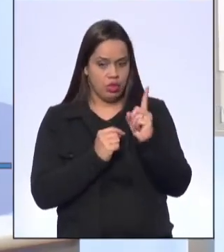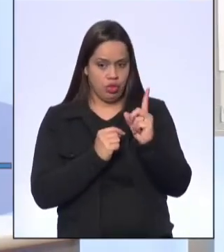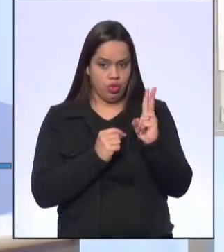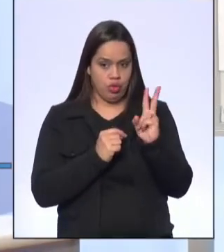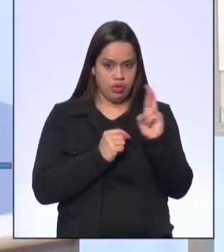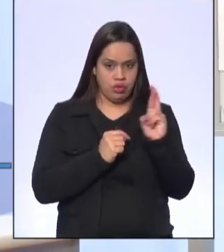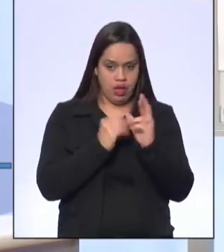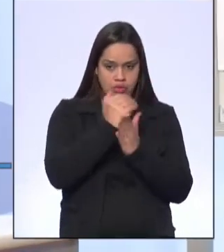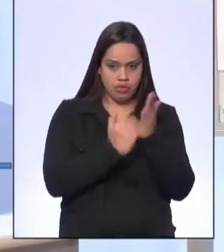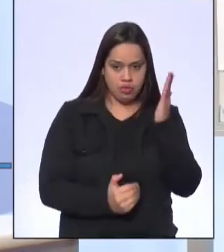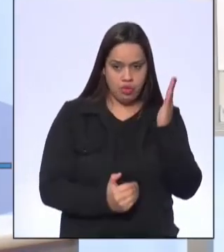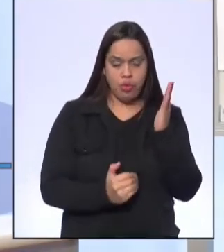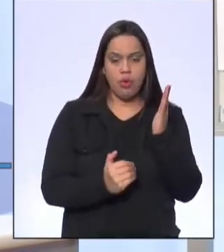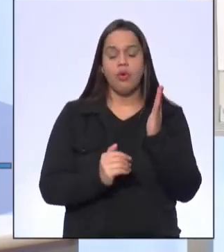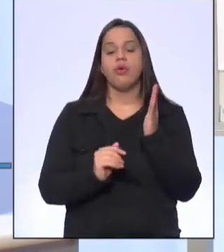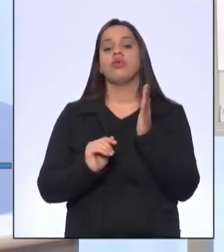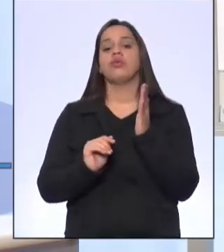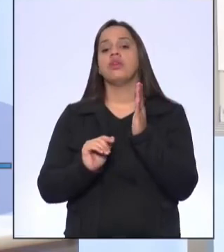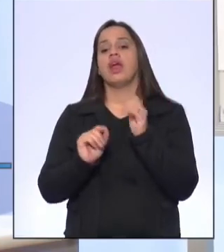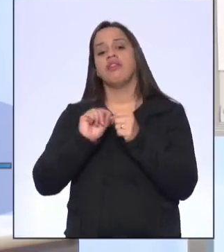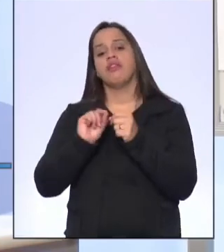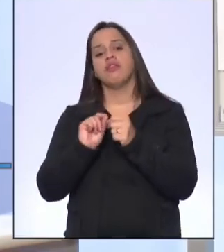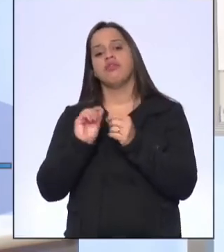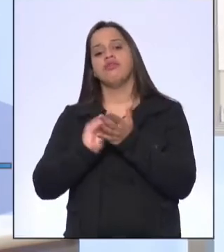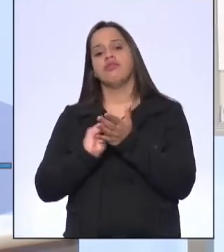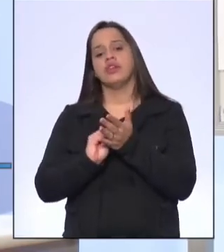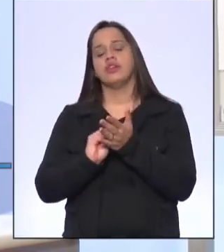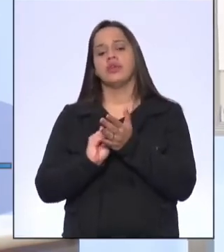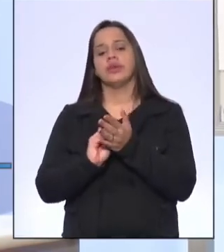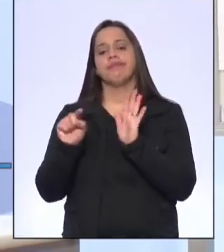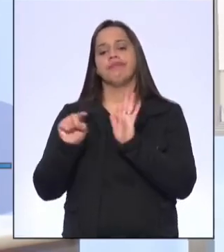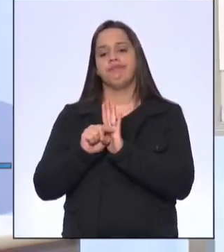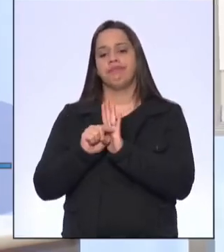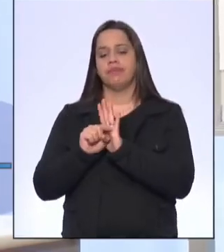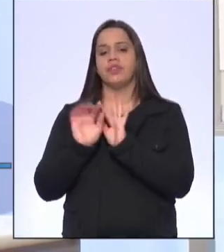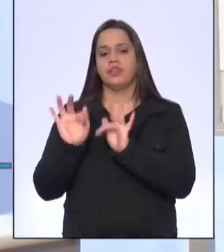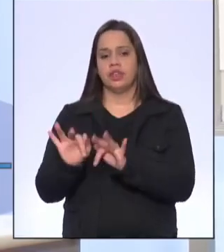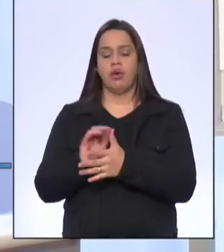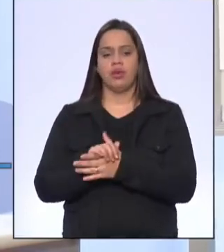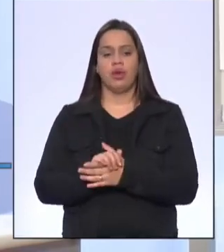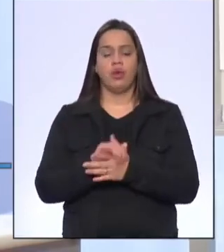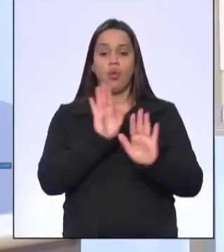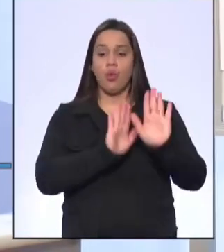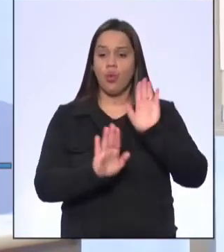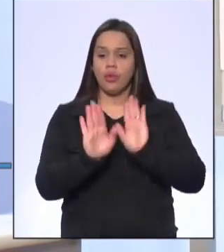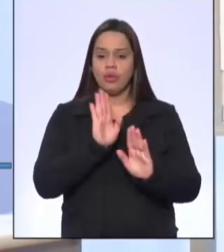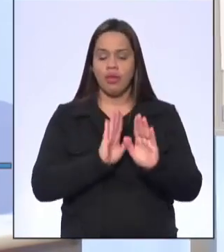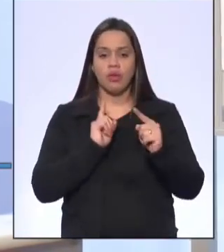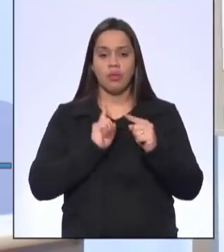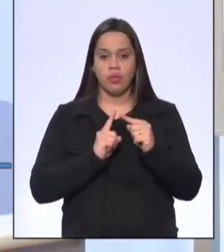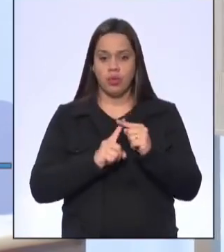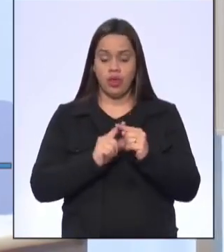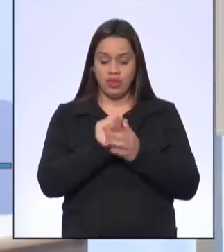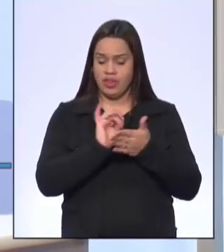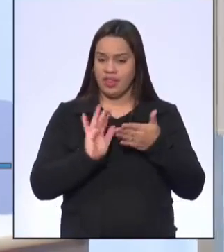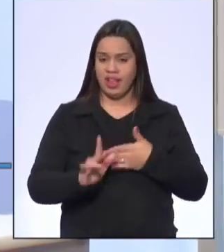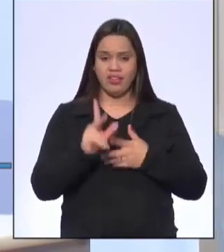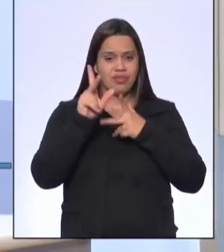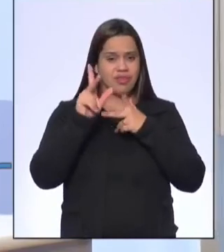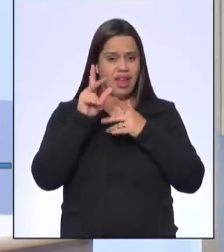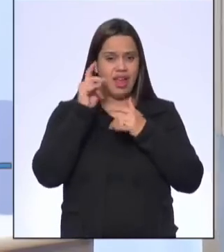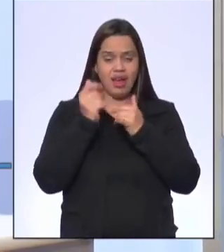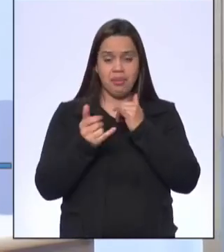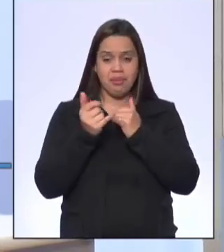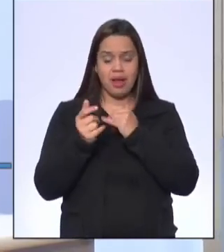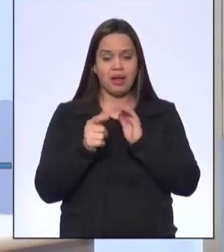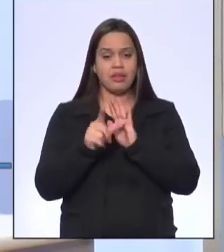de desconto, né? Faltou fazer a subtração. Tomem muito cuidado. Esse exercício é semelhante ao anterior. Qual que era a